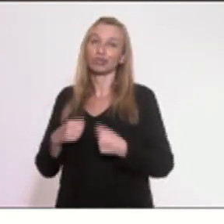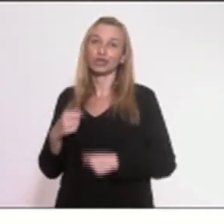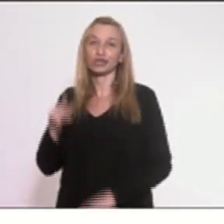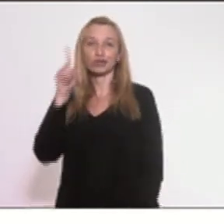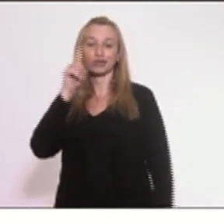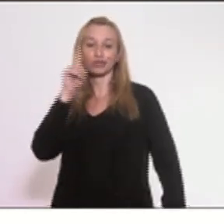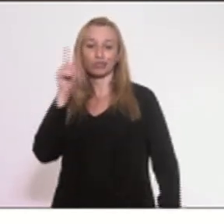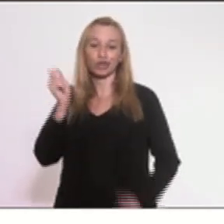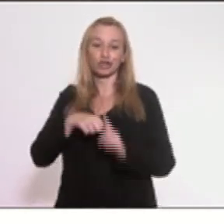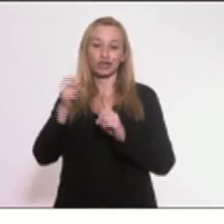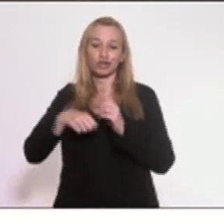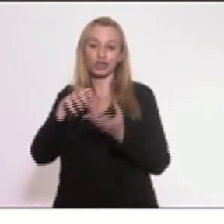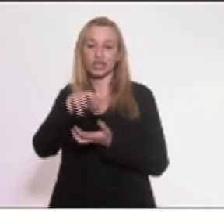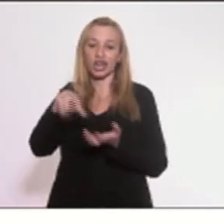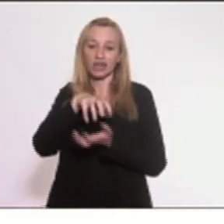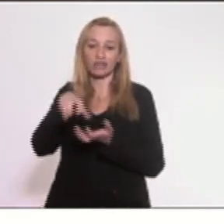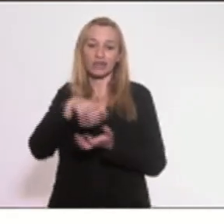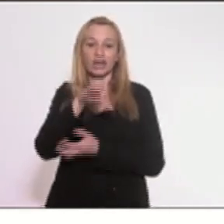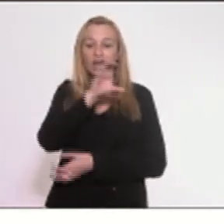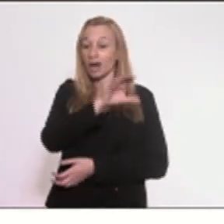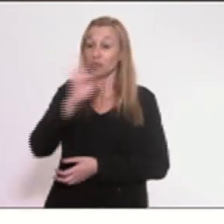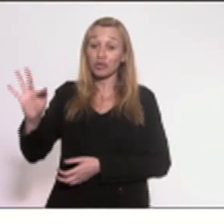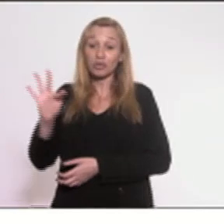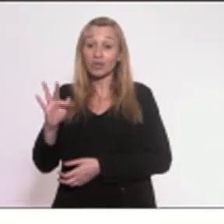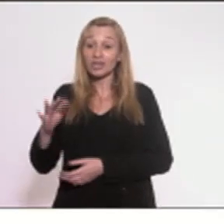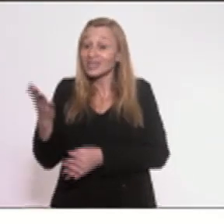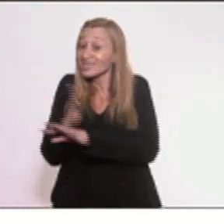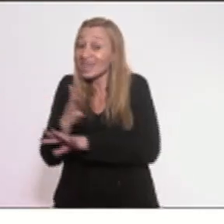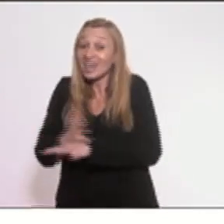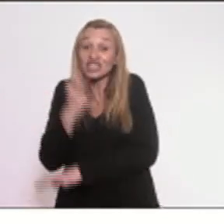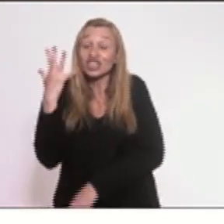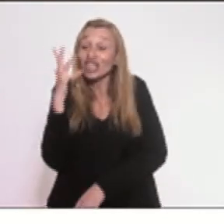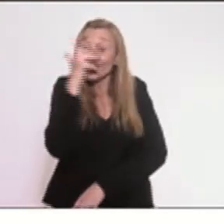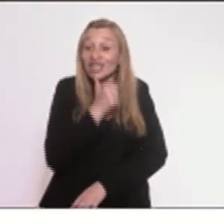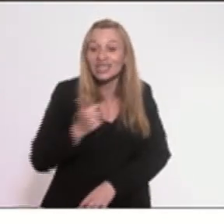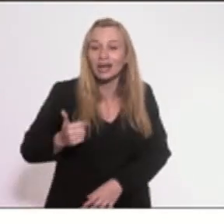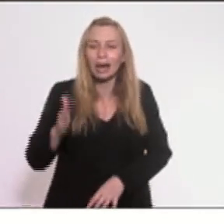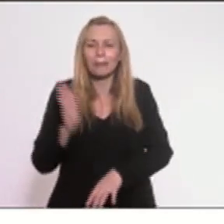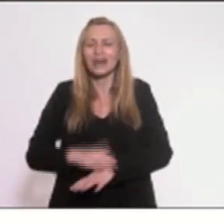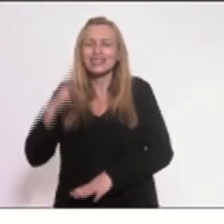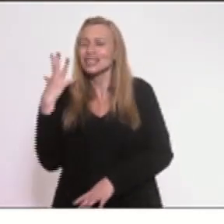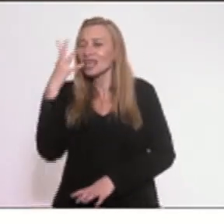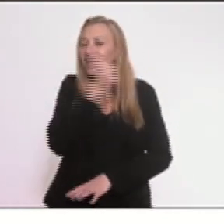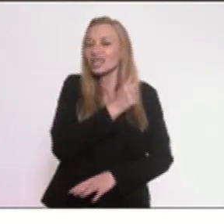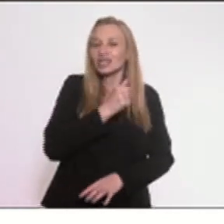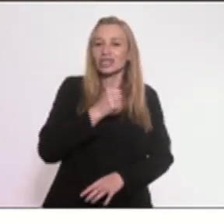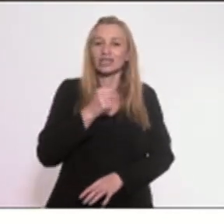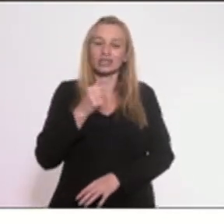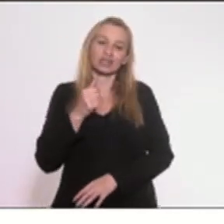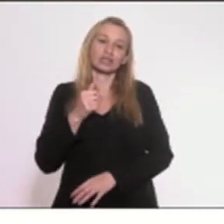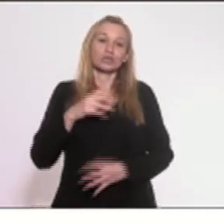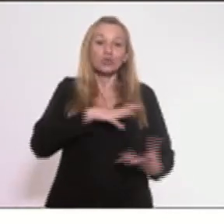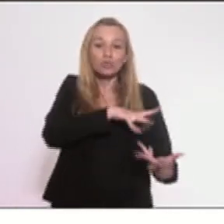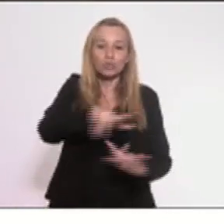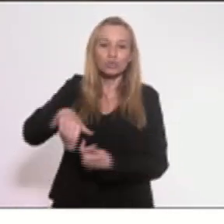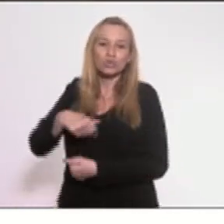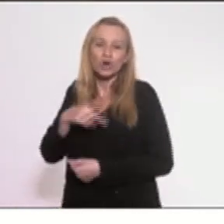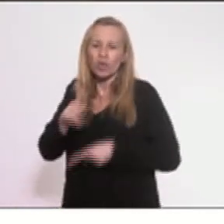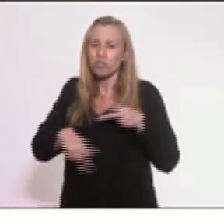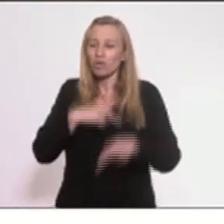greve. Cabo Frio é a cidade linda, costumo dizer, a mais bela do mundo. Está triste, o povo